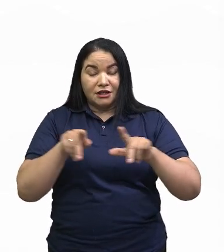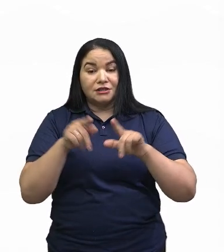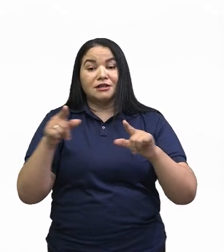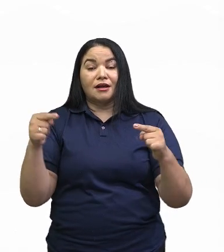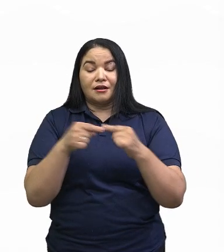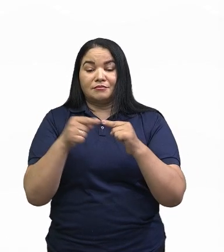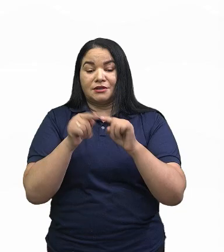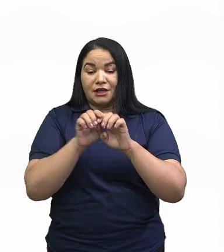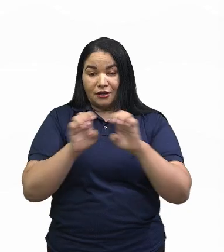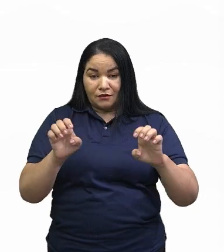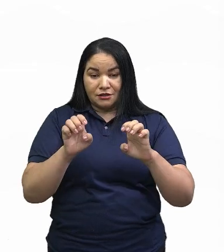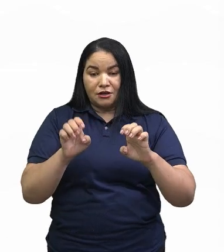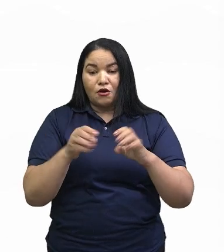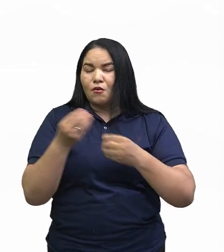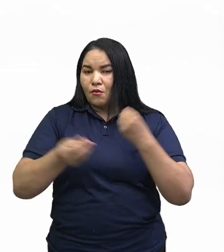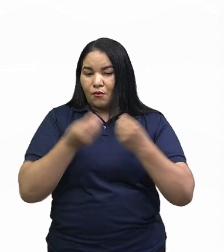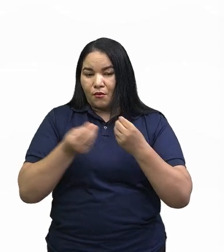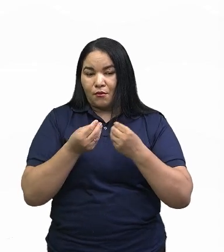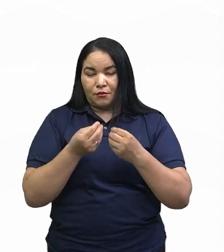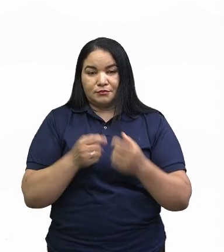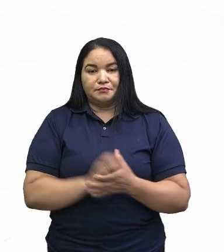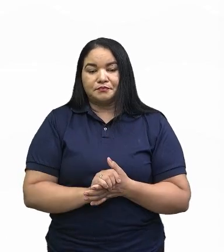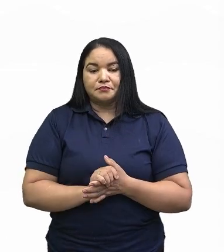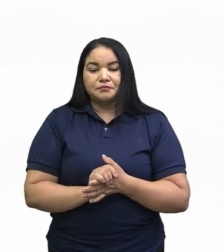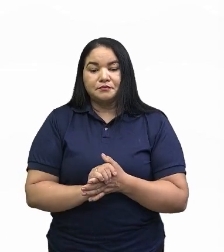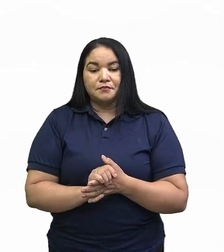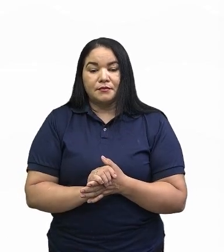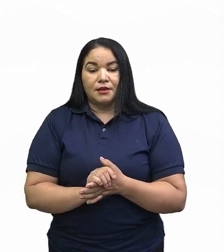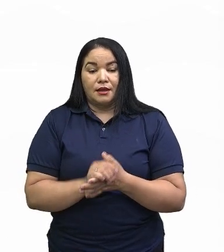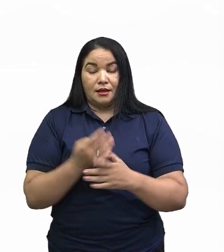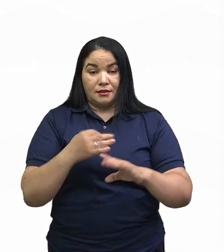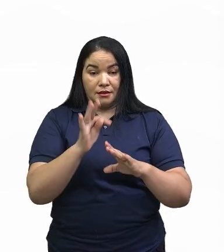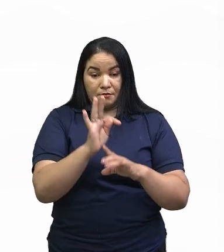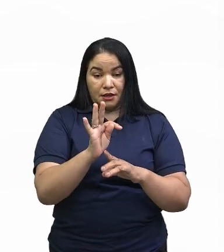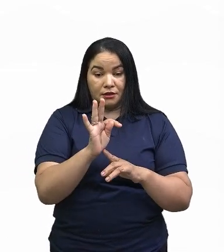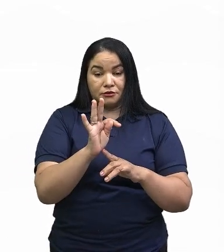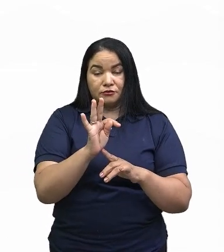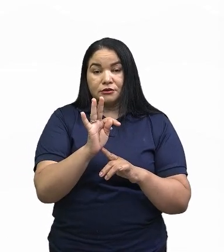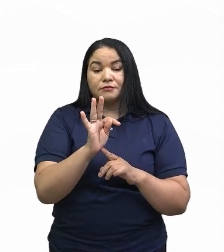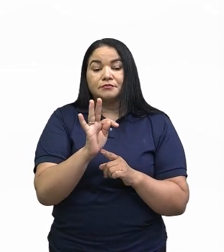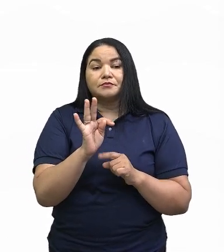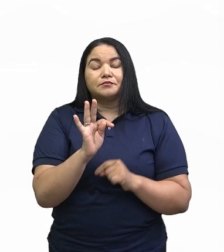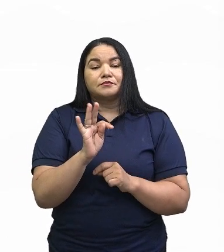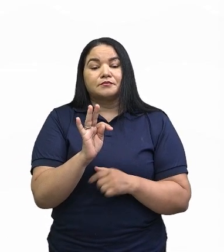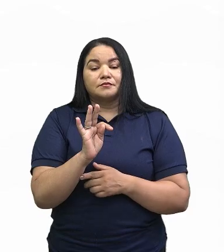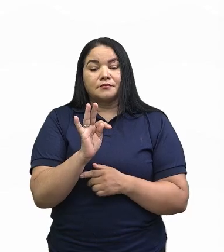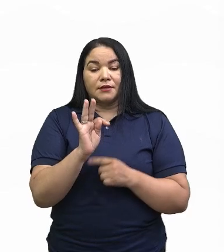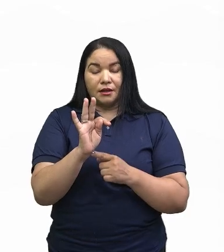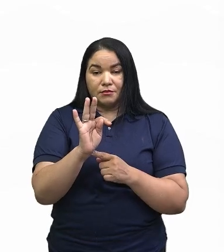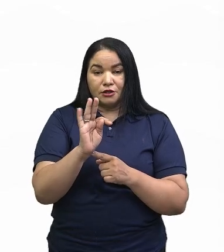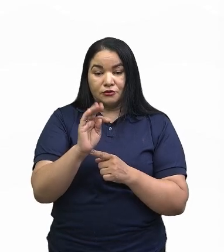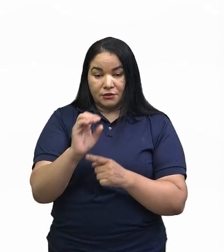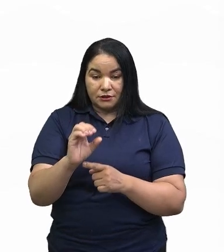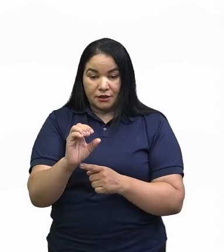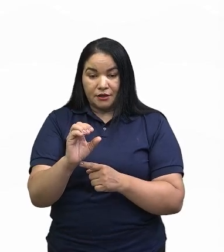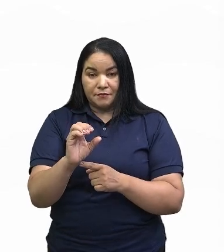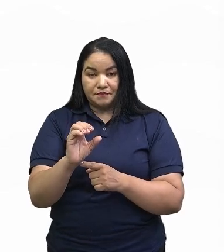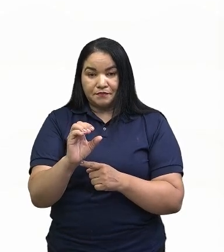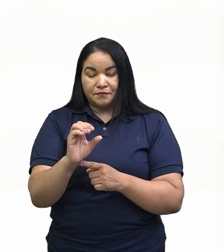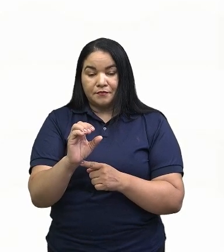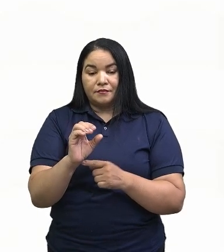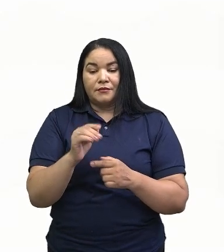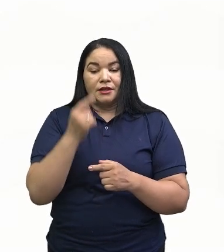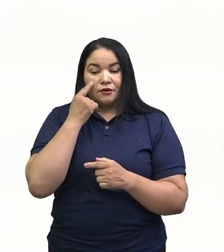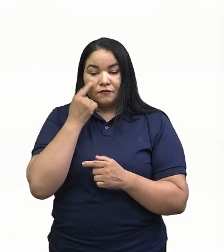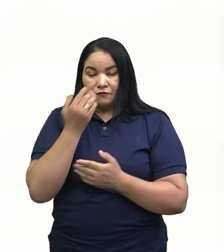equação de conversão. Como você percebe aí, ó, temperatura em Celsius, que vamos